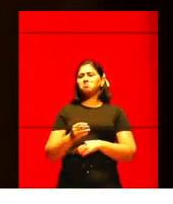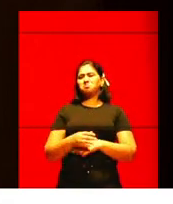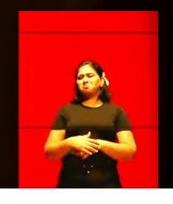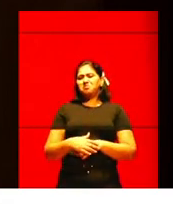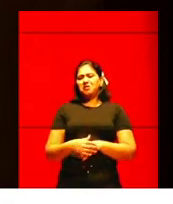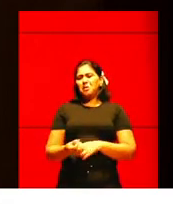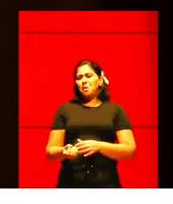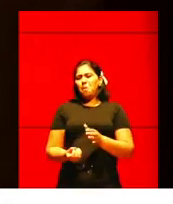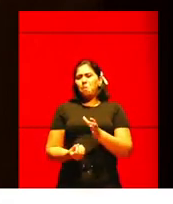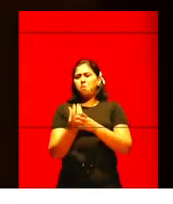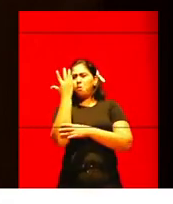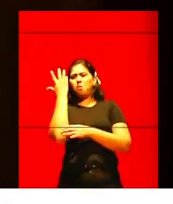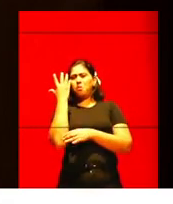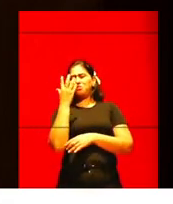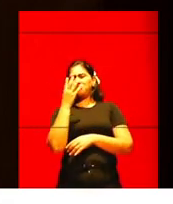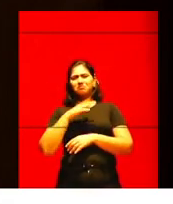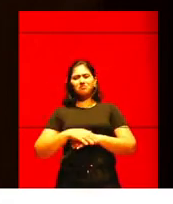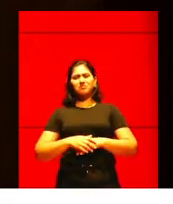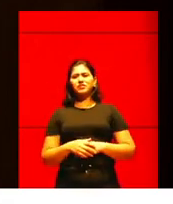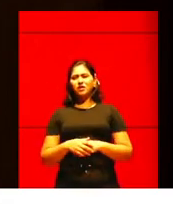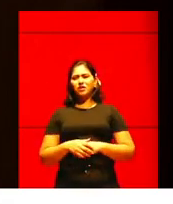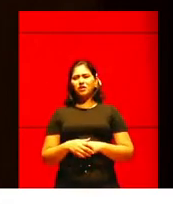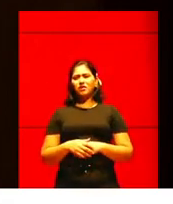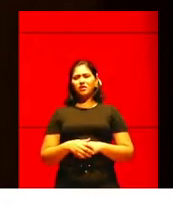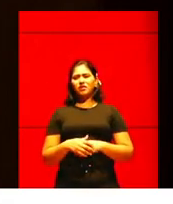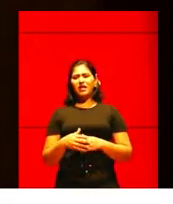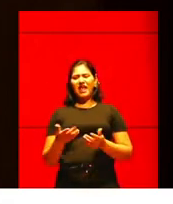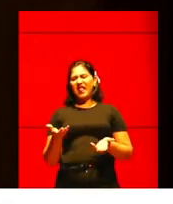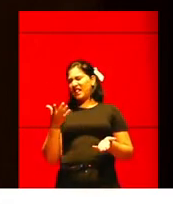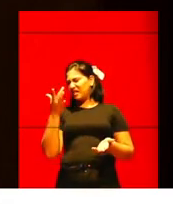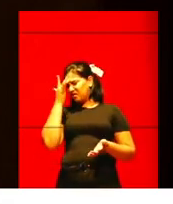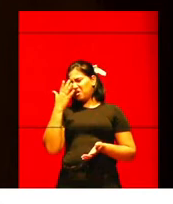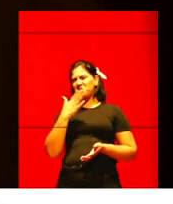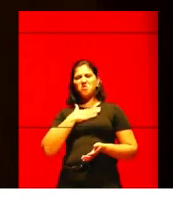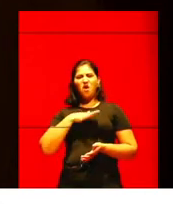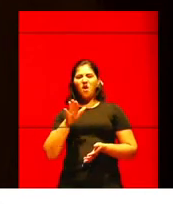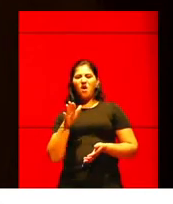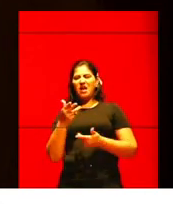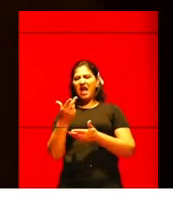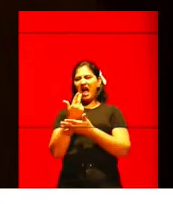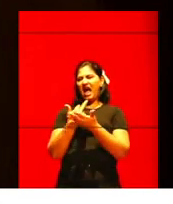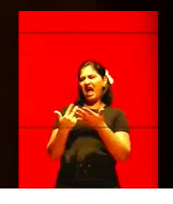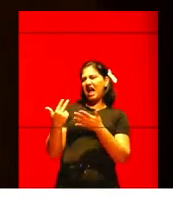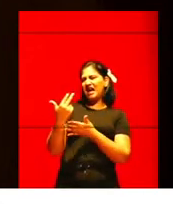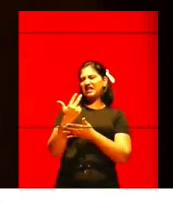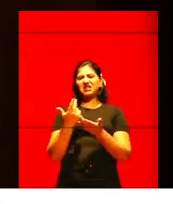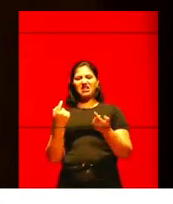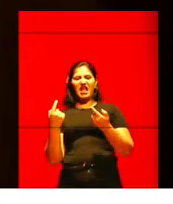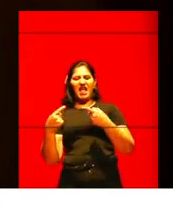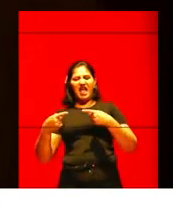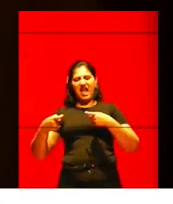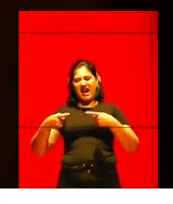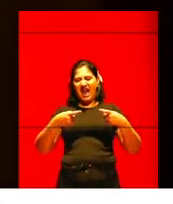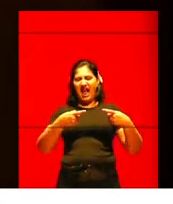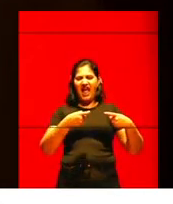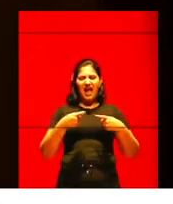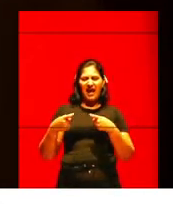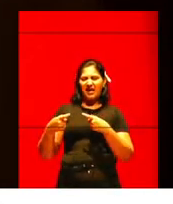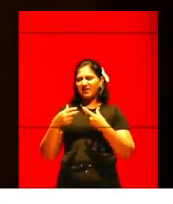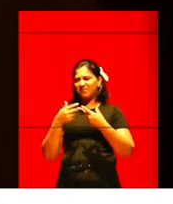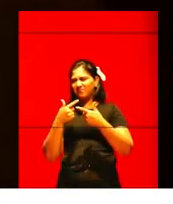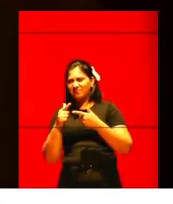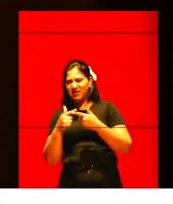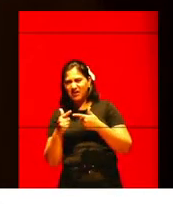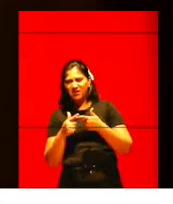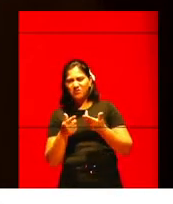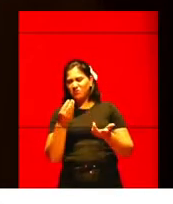quê? Os caras falam assim, olha, ninguém liga mais pra arte. A galera tá fazendo guerra, a galera tá fazendo tudo que não deve fazer. Então é